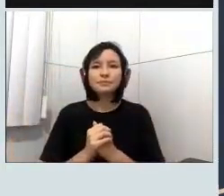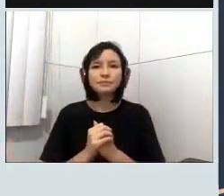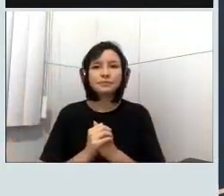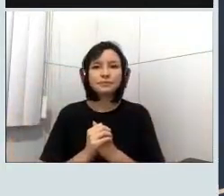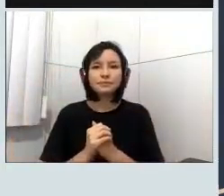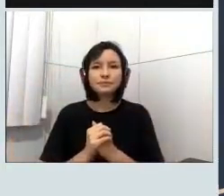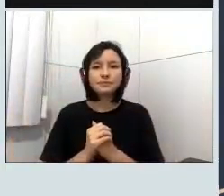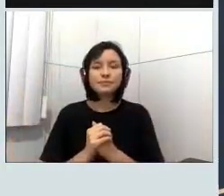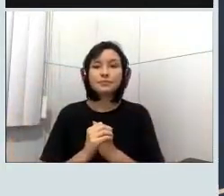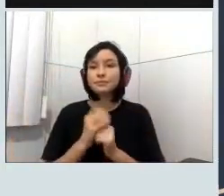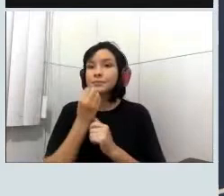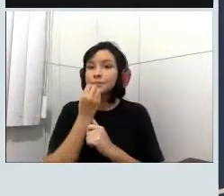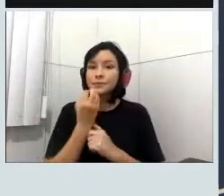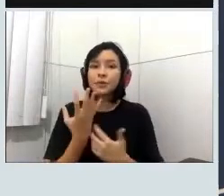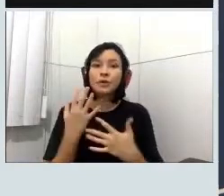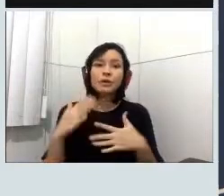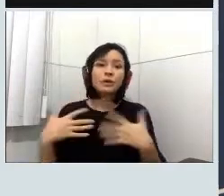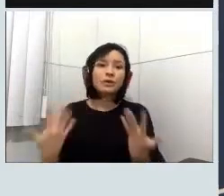Bom,